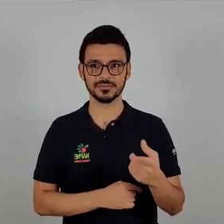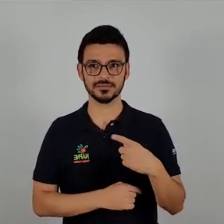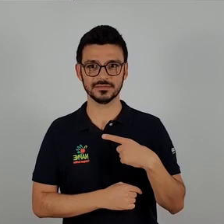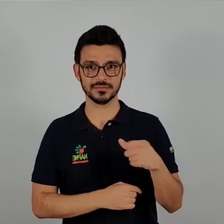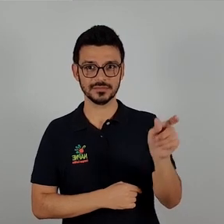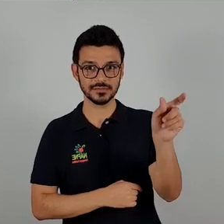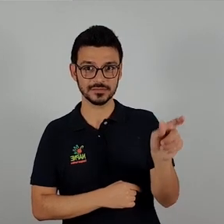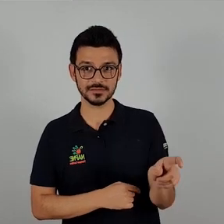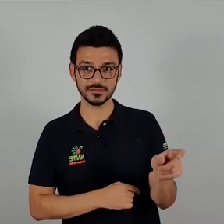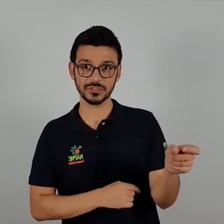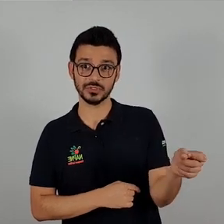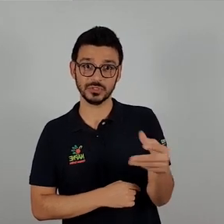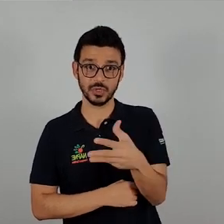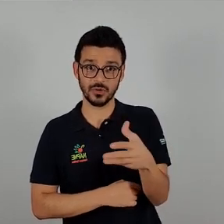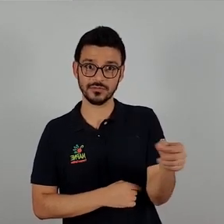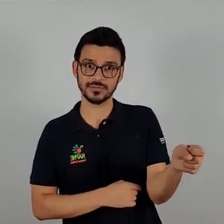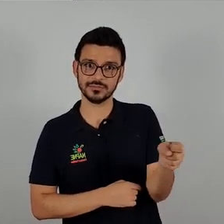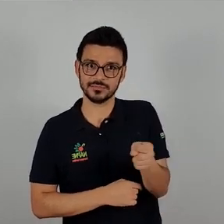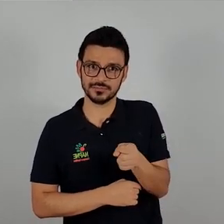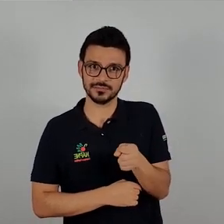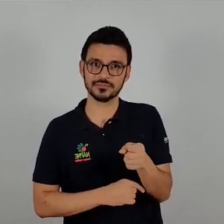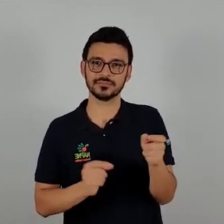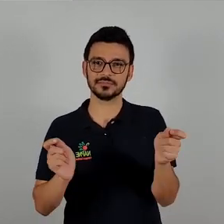alguma pergunta, professor Matheus?